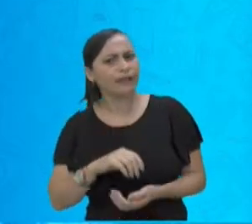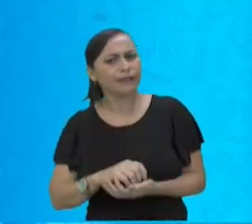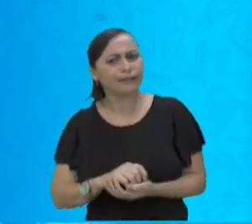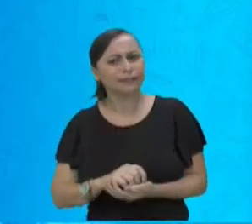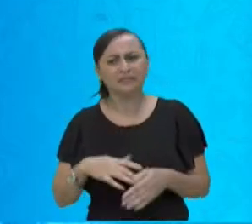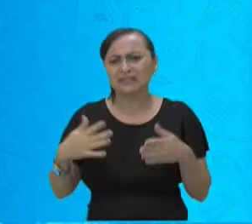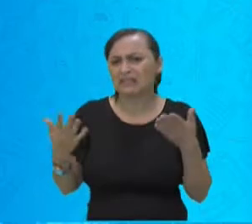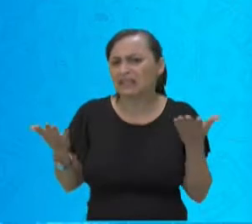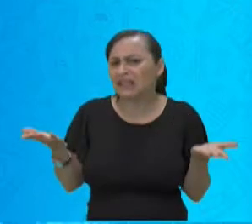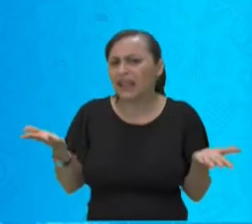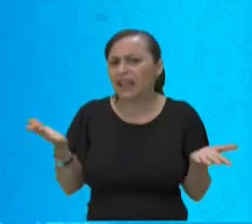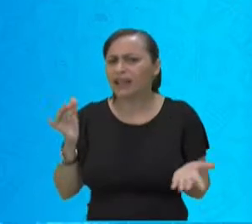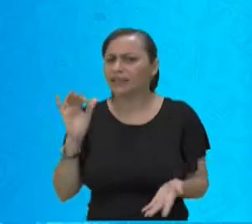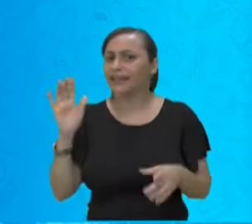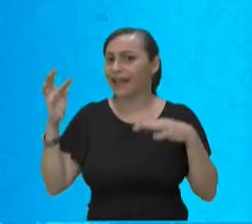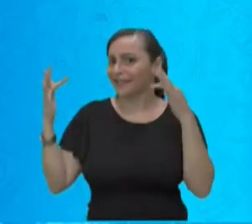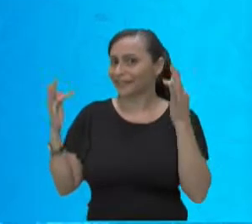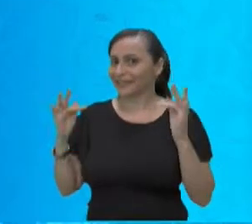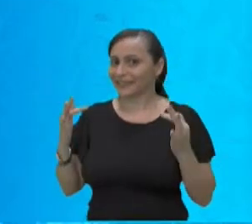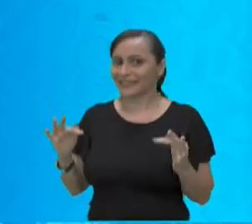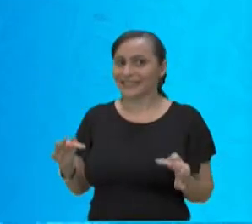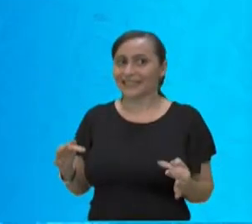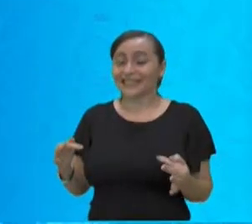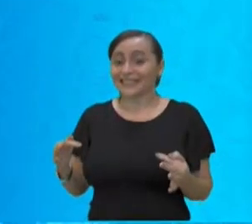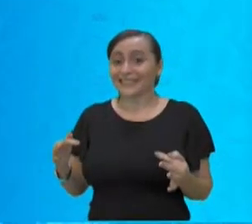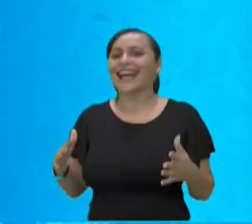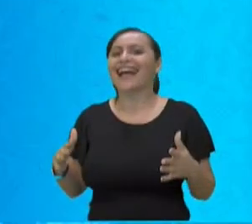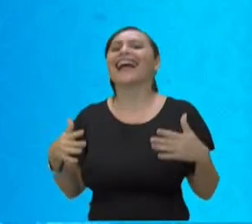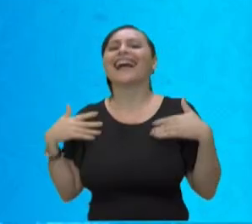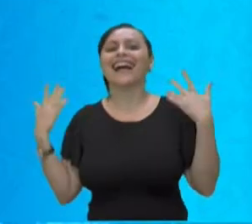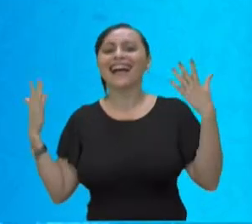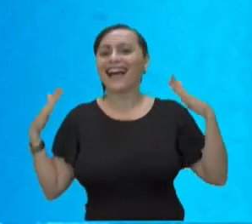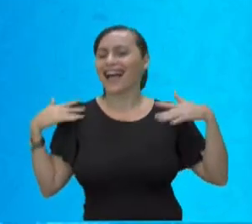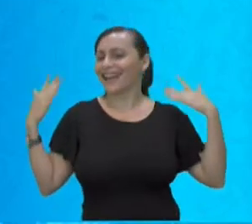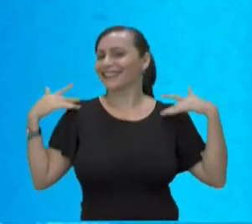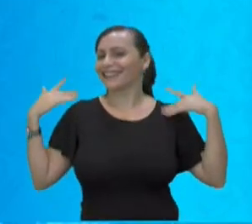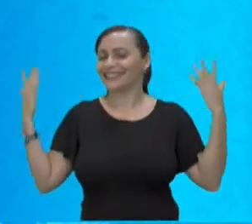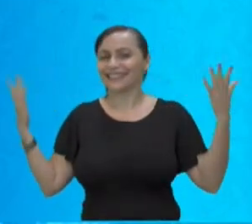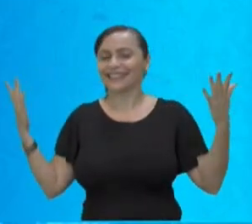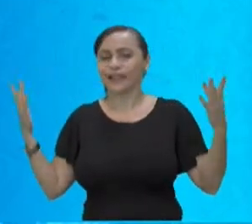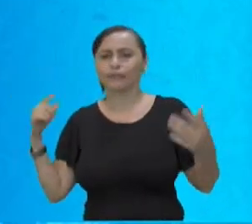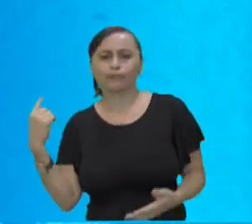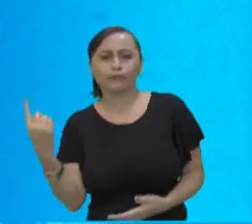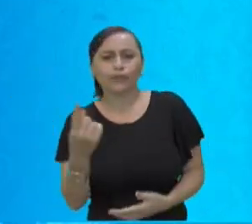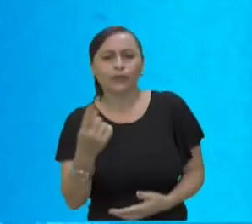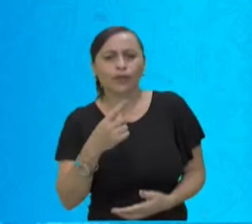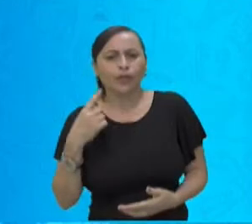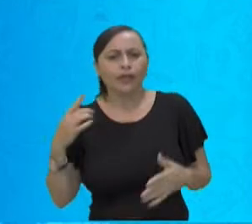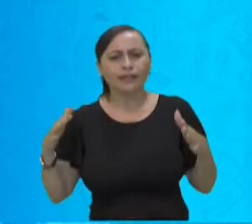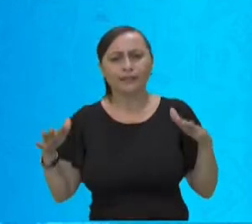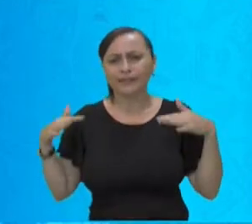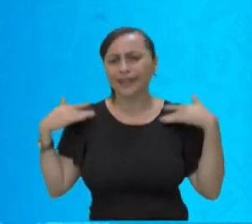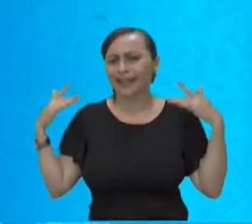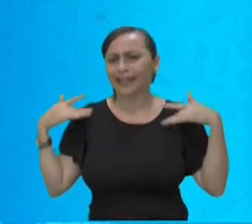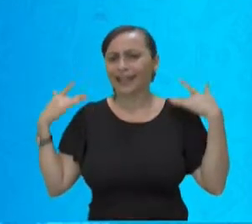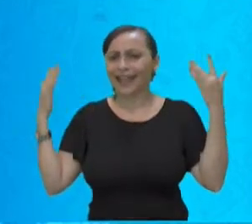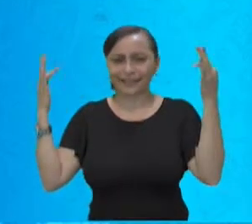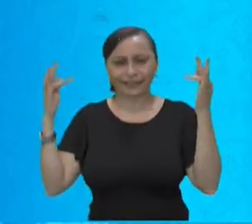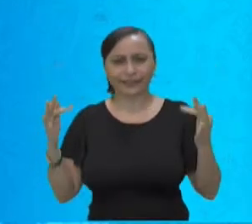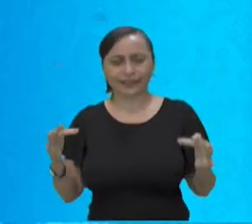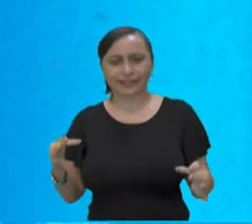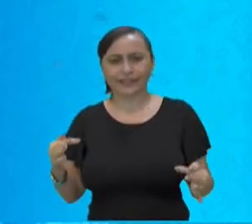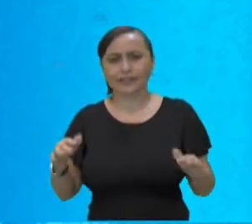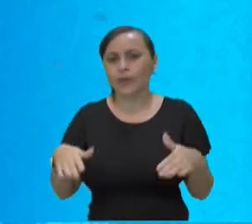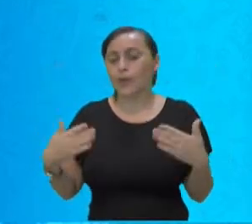feliz o quê que vocês acham ai ai alegria nós ficamos Alegre quando nós ganhamos um